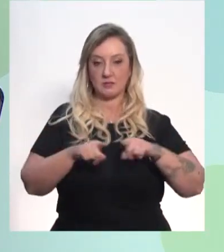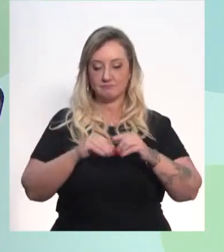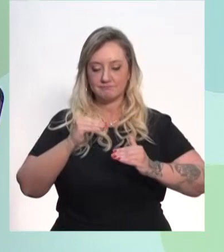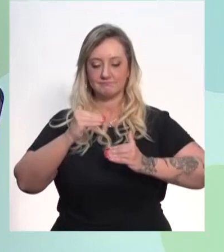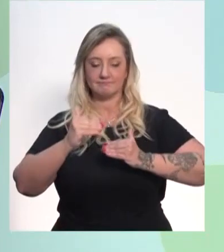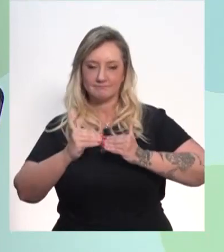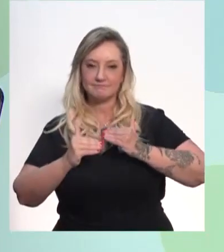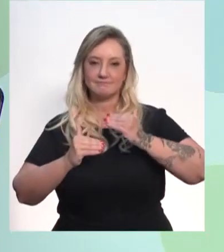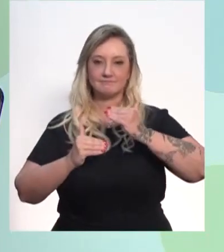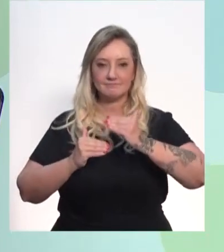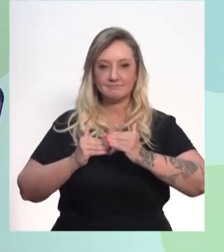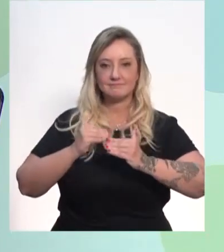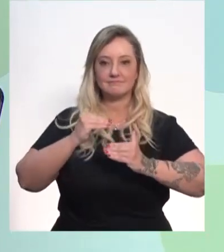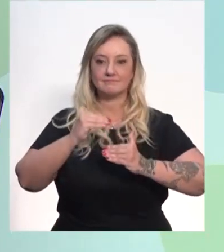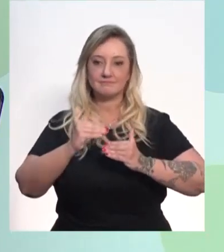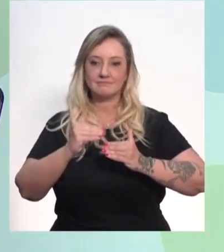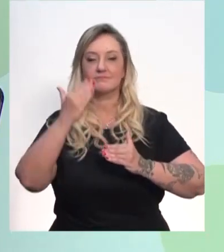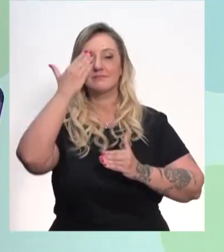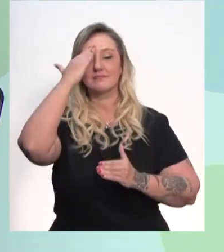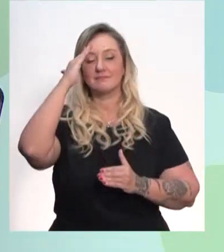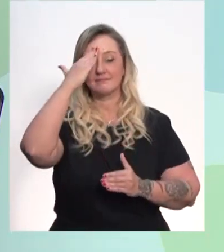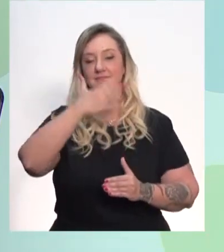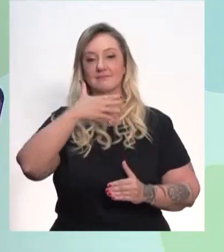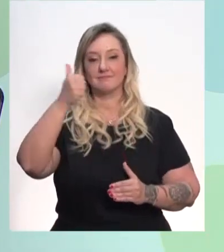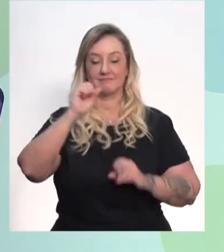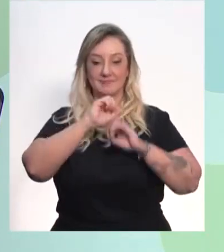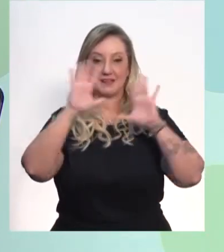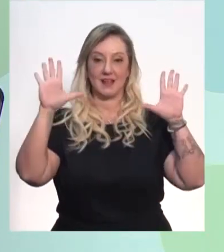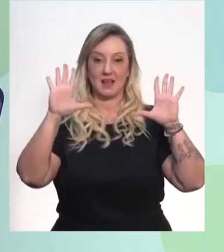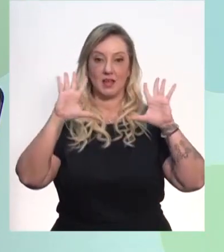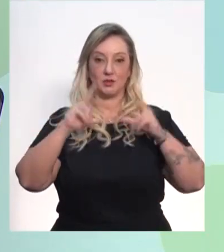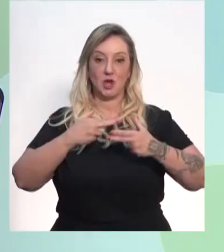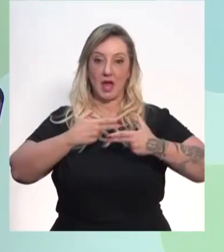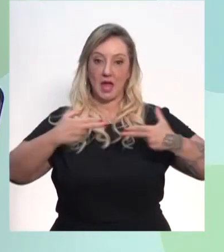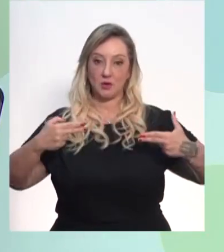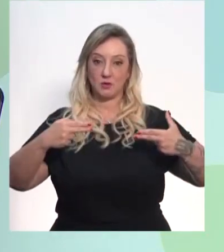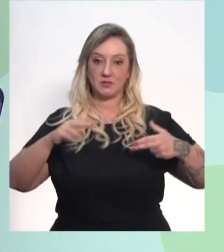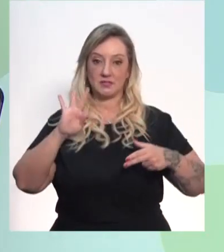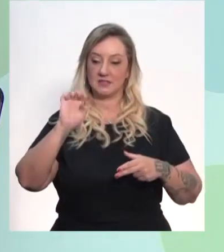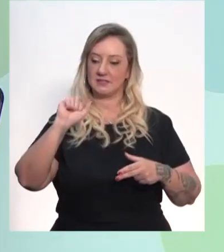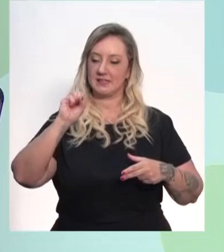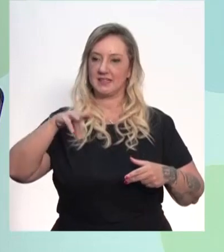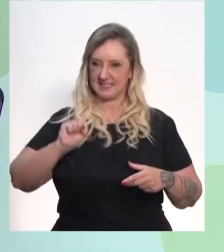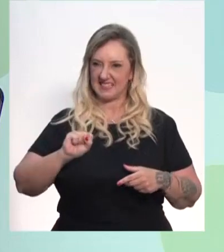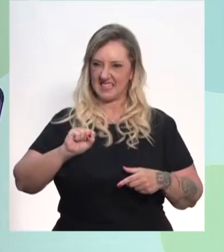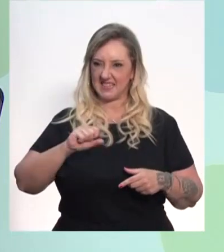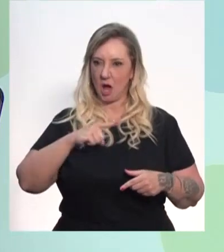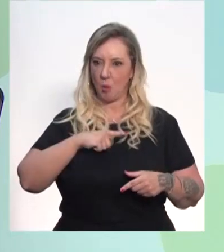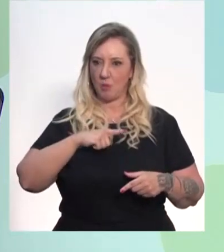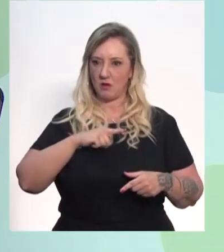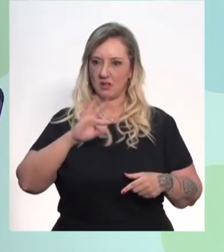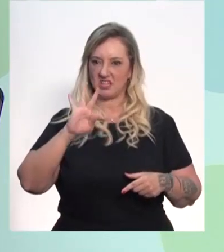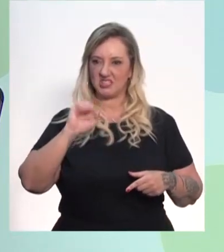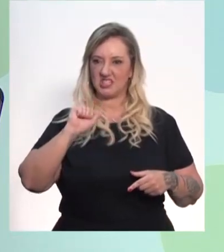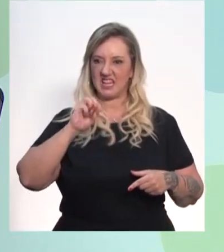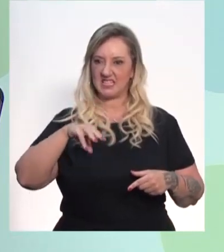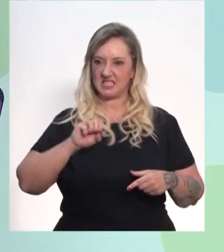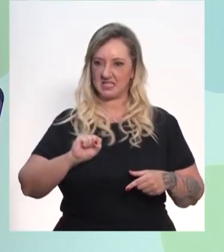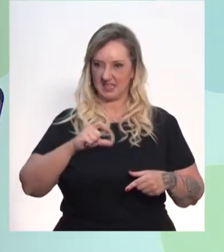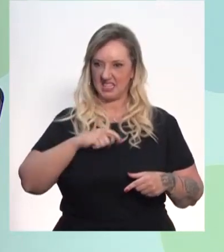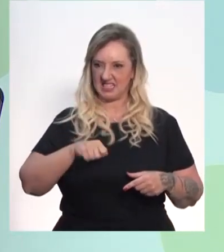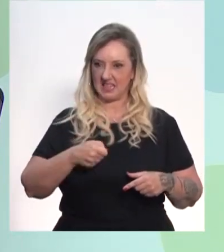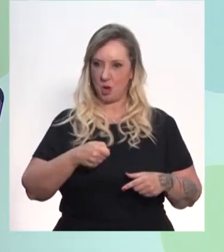crédito estivesse lá, eu acabei não me apresentando. Pessoal, retomando aí a telinha de apresentação, a gente dando